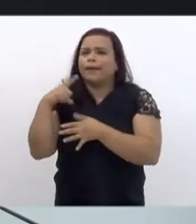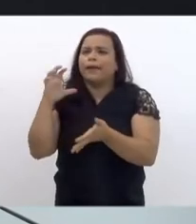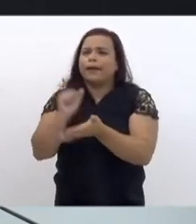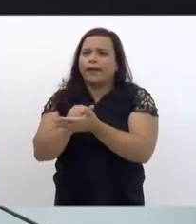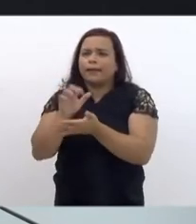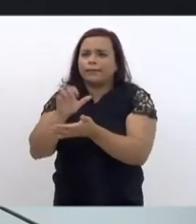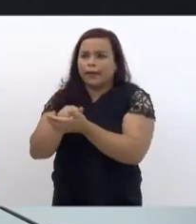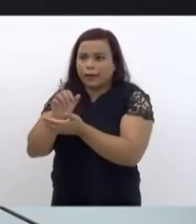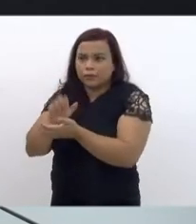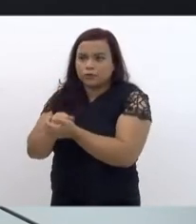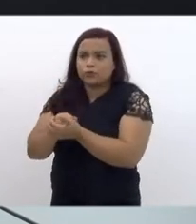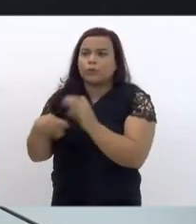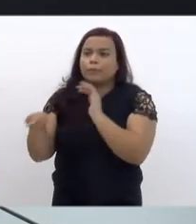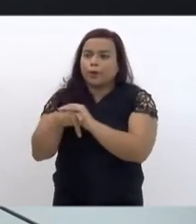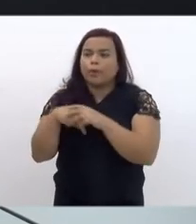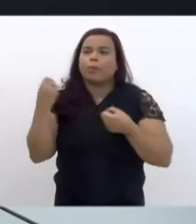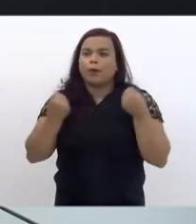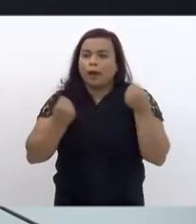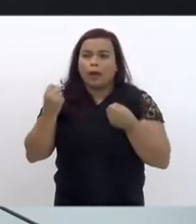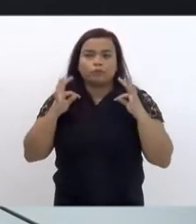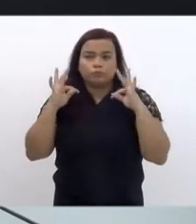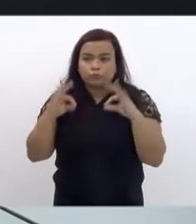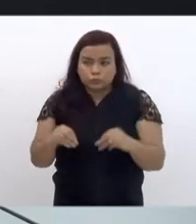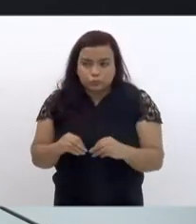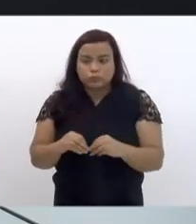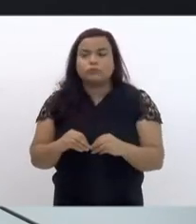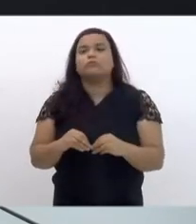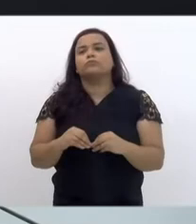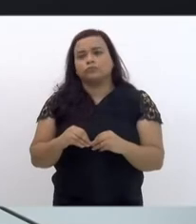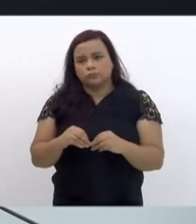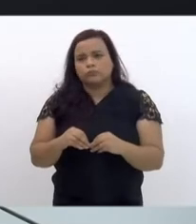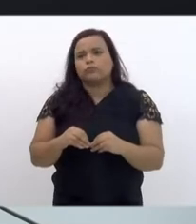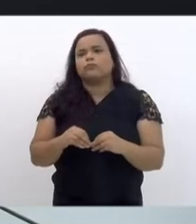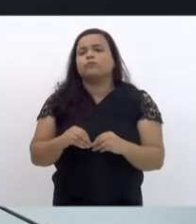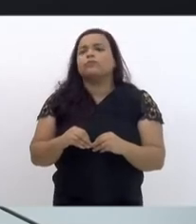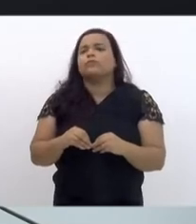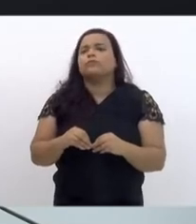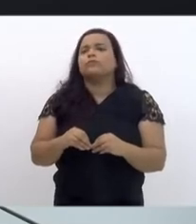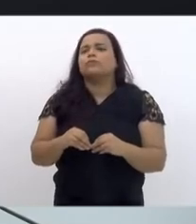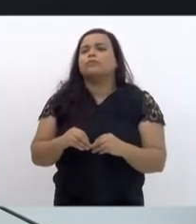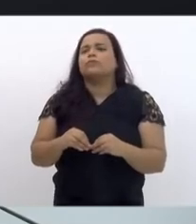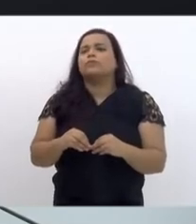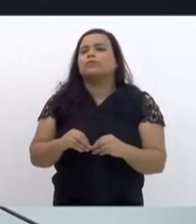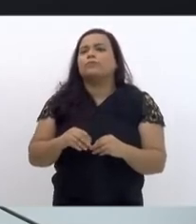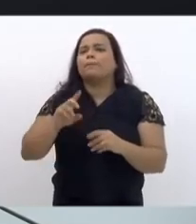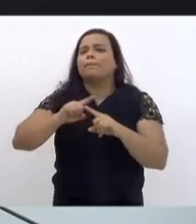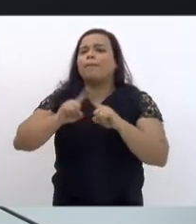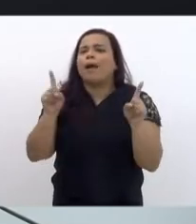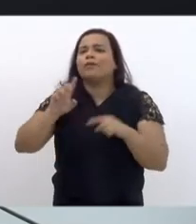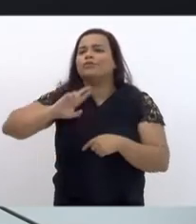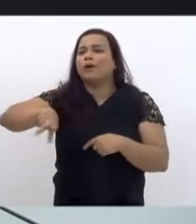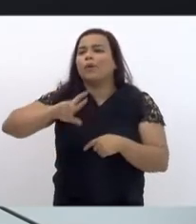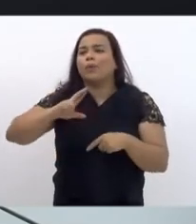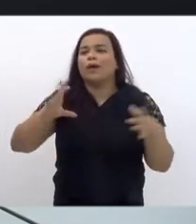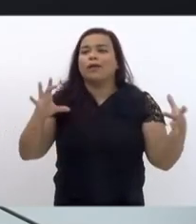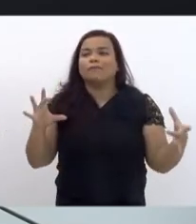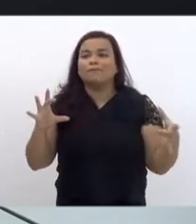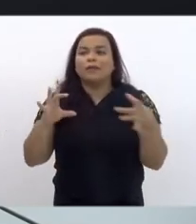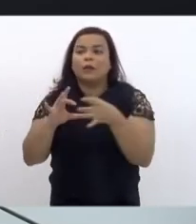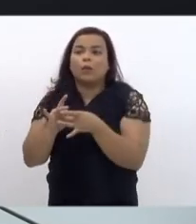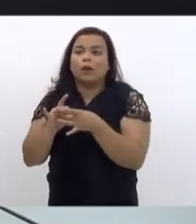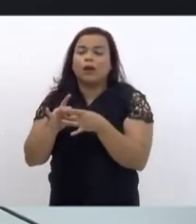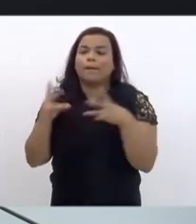dos veículos. Ele não tem o cadastro dos veículos vinculados aos motoristas do